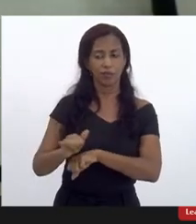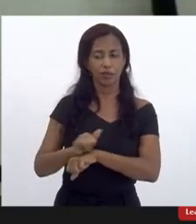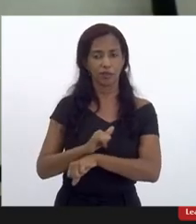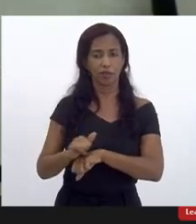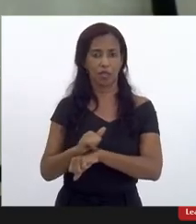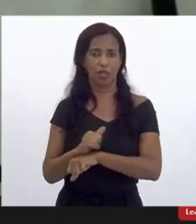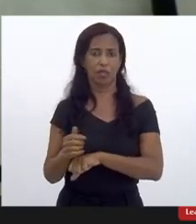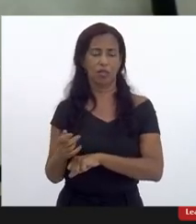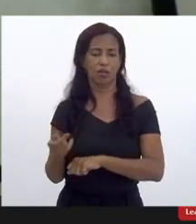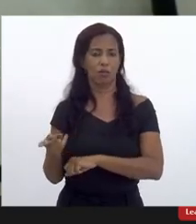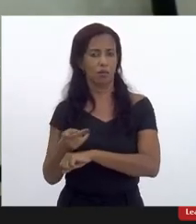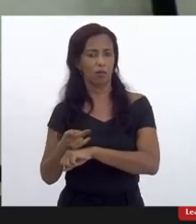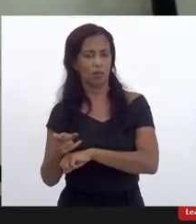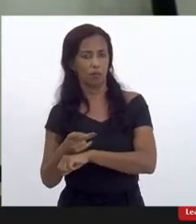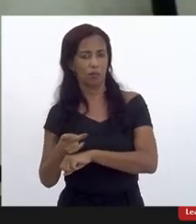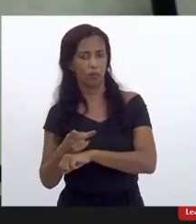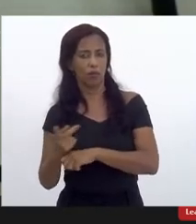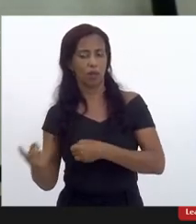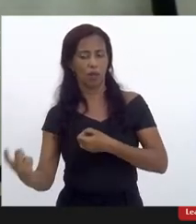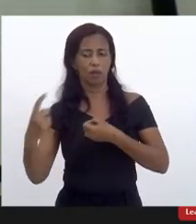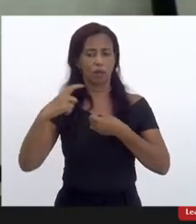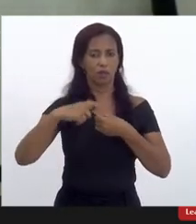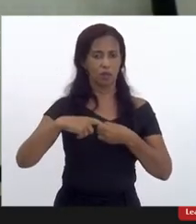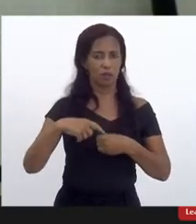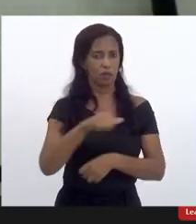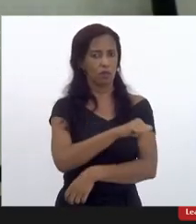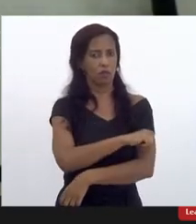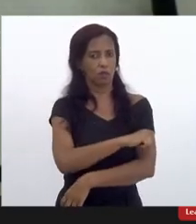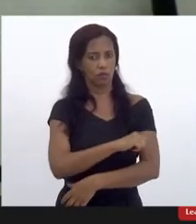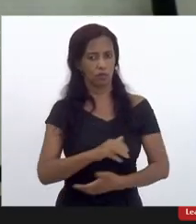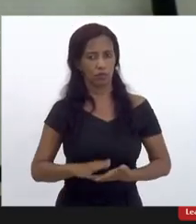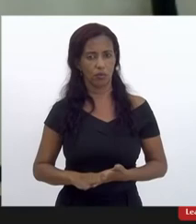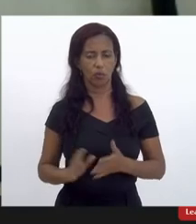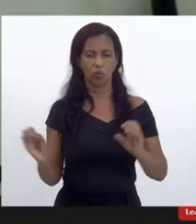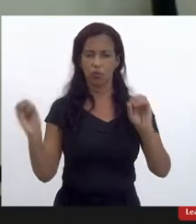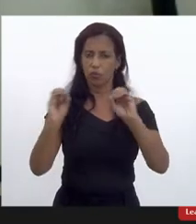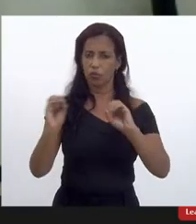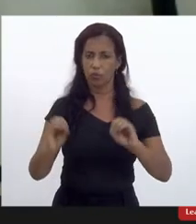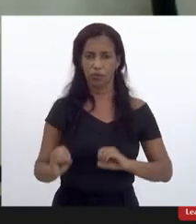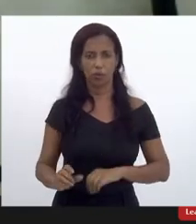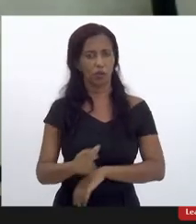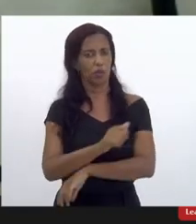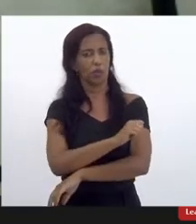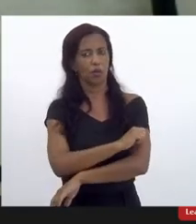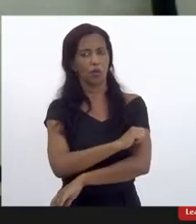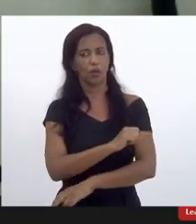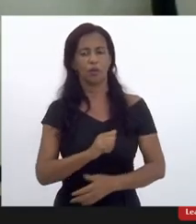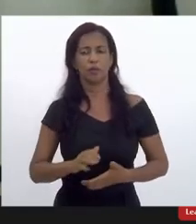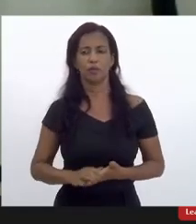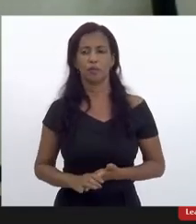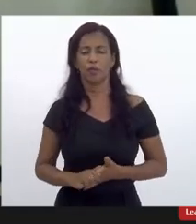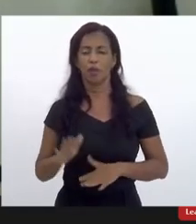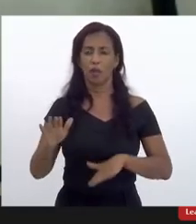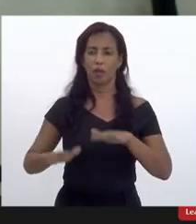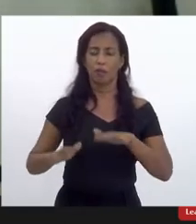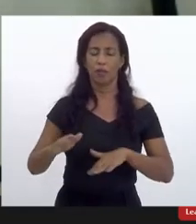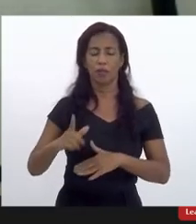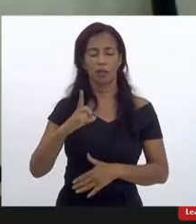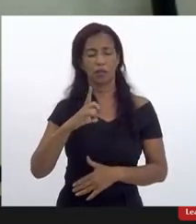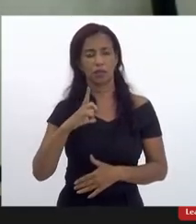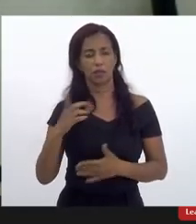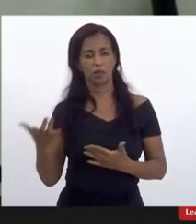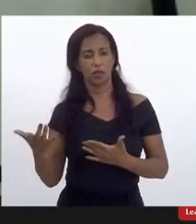isso, para trazer esse aluno de volta. Nenhum aluno ele foi, apesar da gente ter aí,